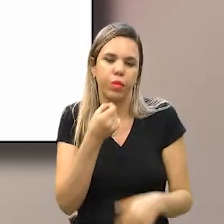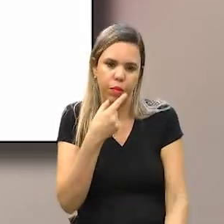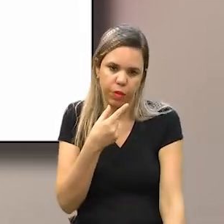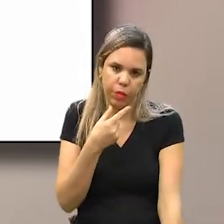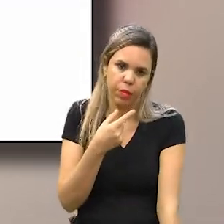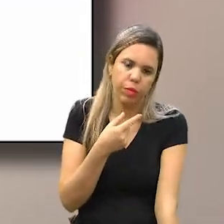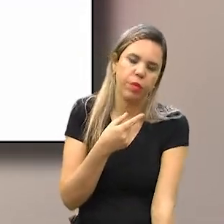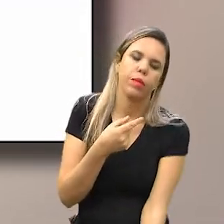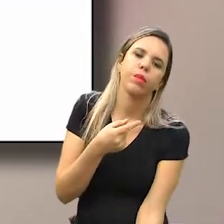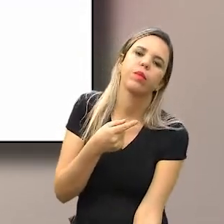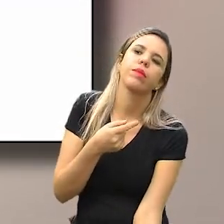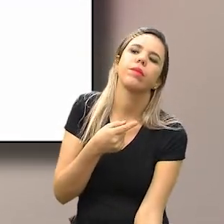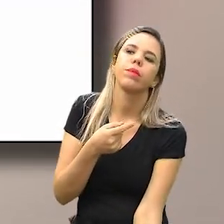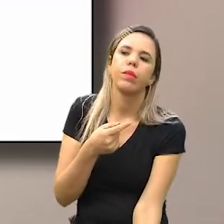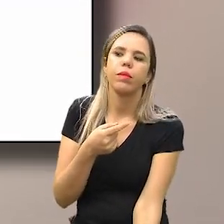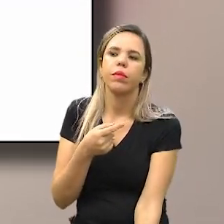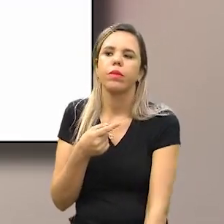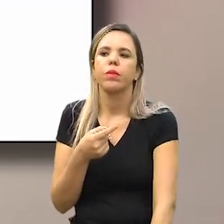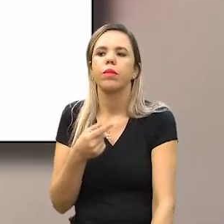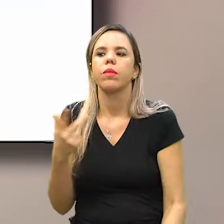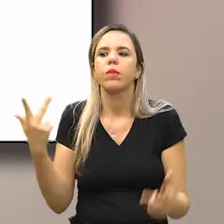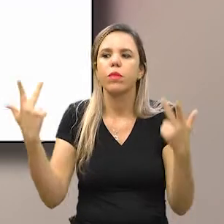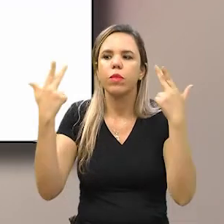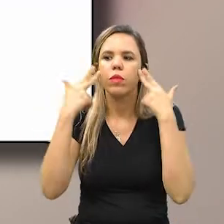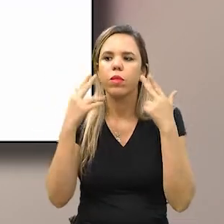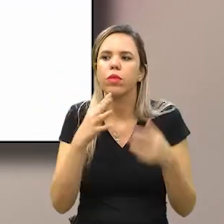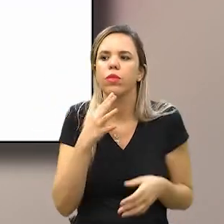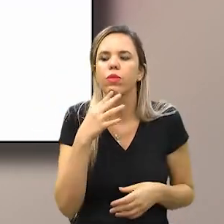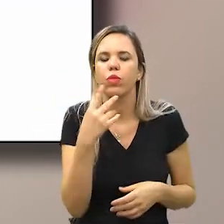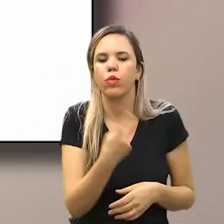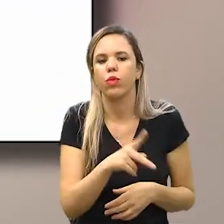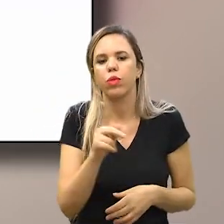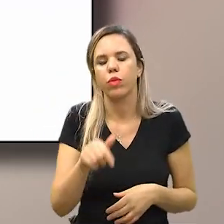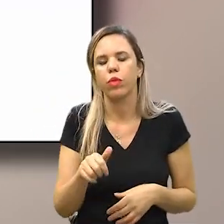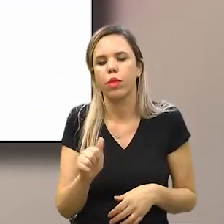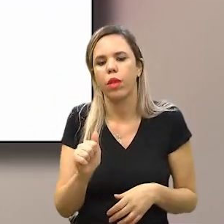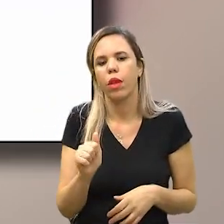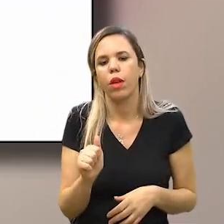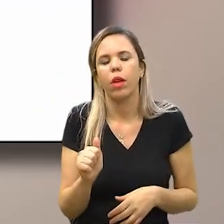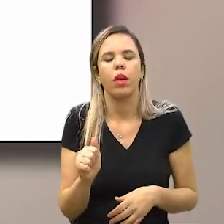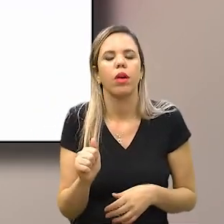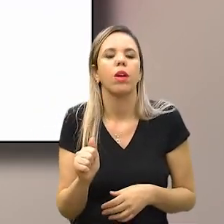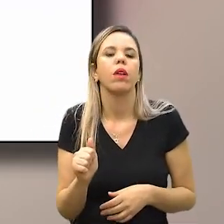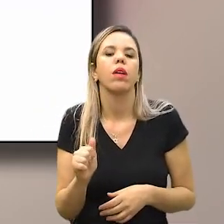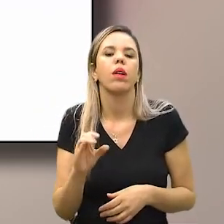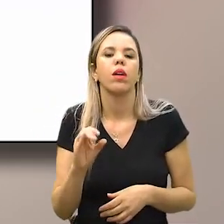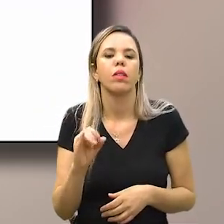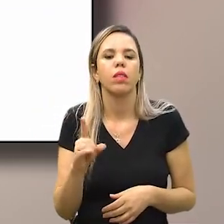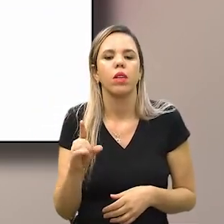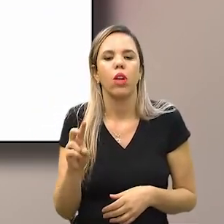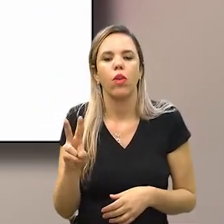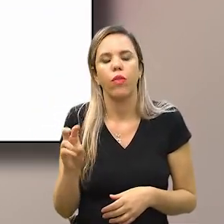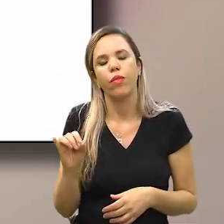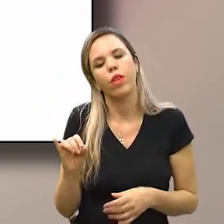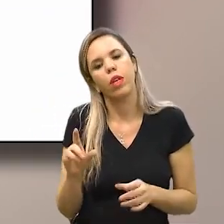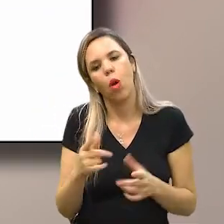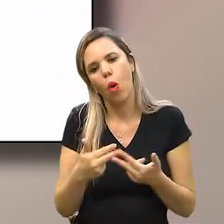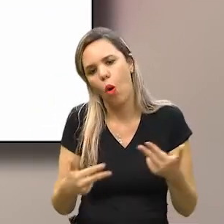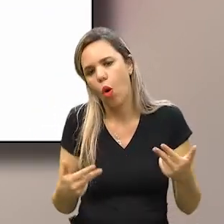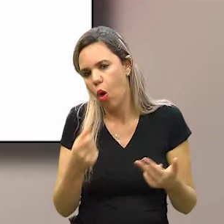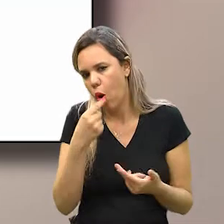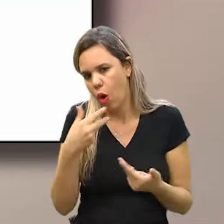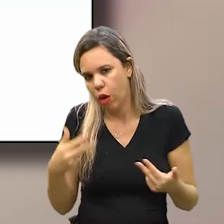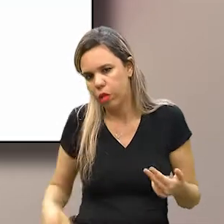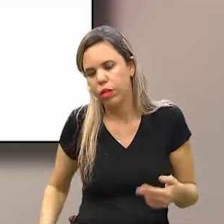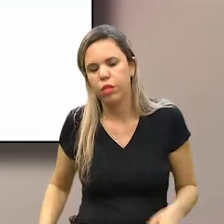são medicamentos, o mais comum deles, o mais conhecido deles é o aciclovir. E existem outros